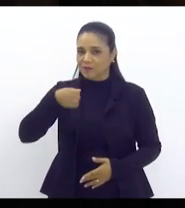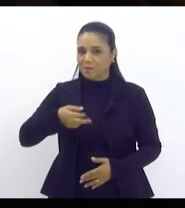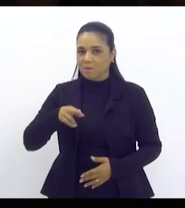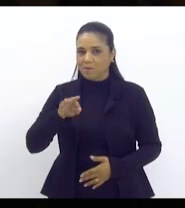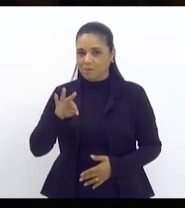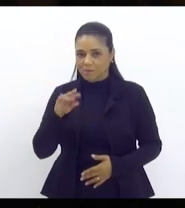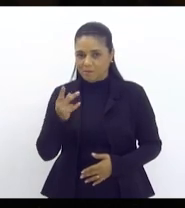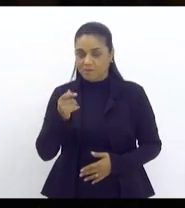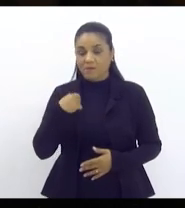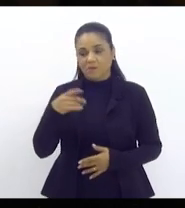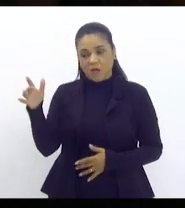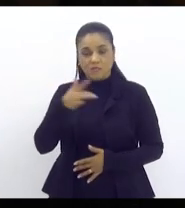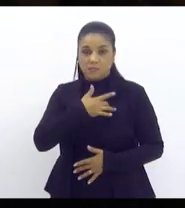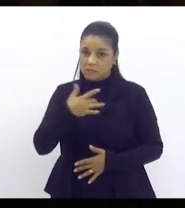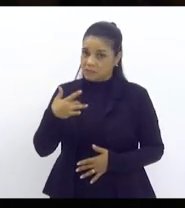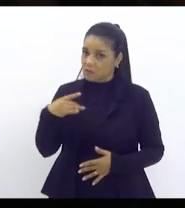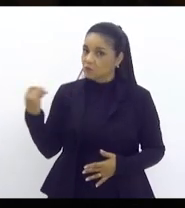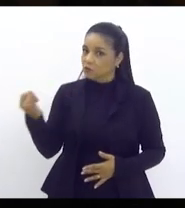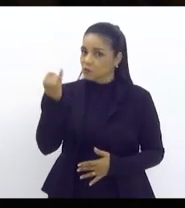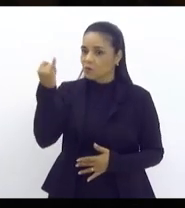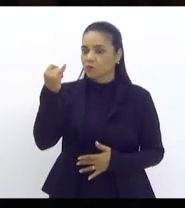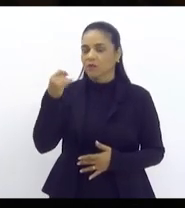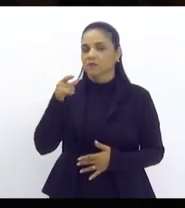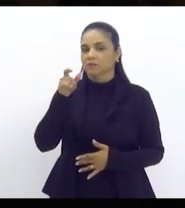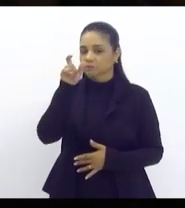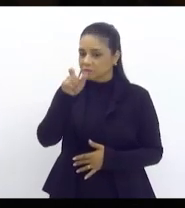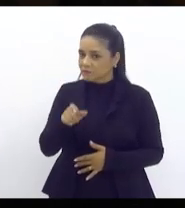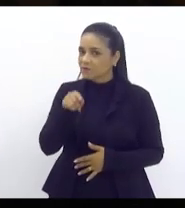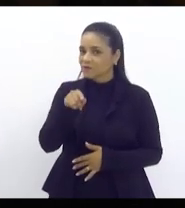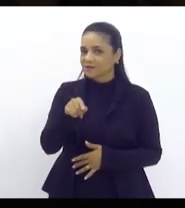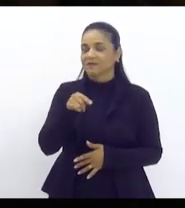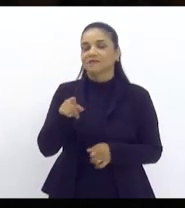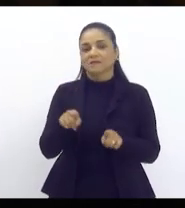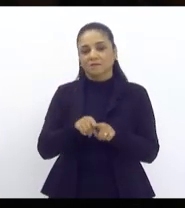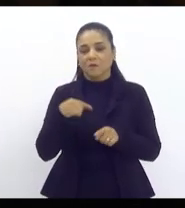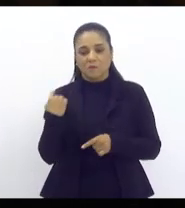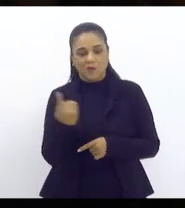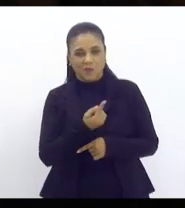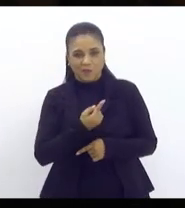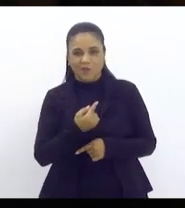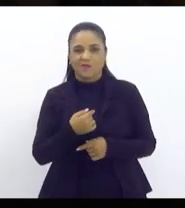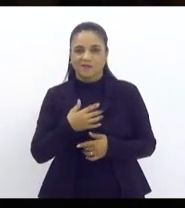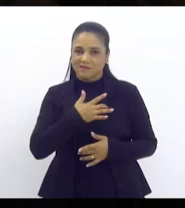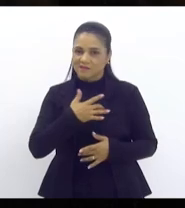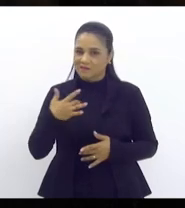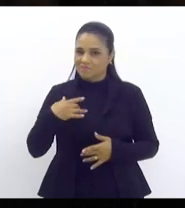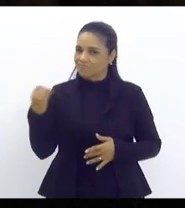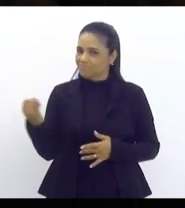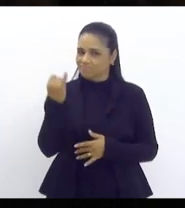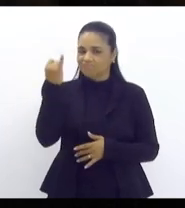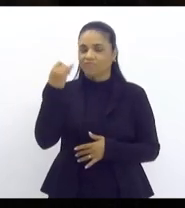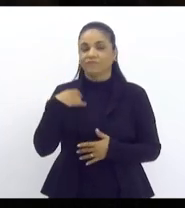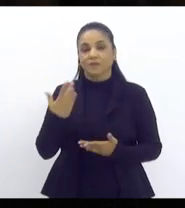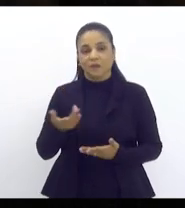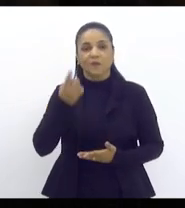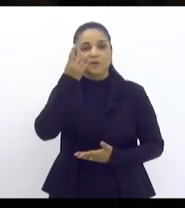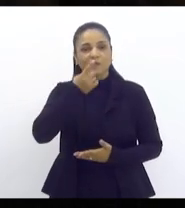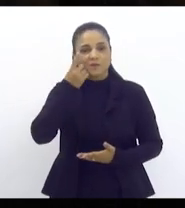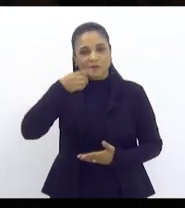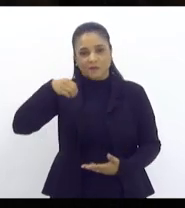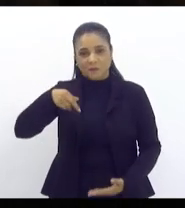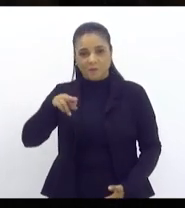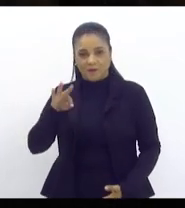Mas a sua saúde é importante para o senhor e para nós, para ter certeza disso. Muito obrigado. Deputado Luiz Paulo, por favor. A deputada Marta Rocha.